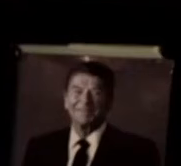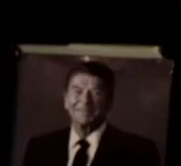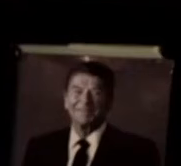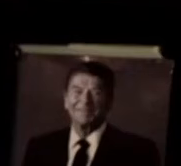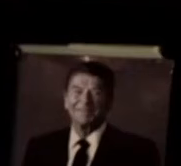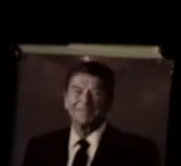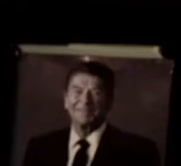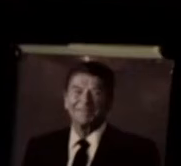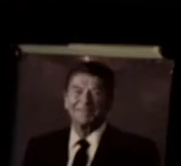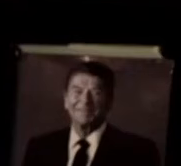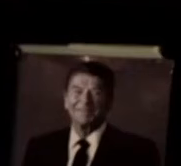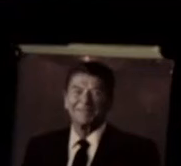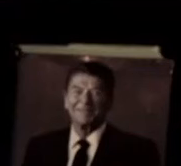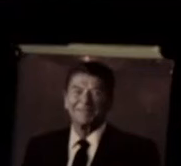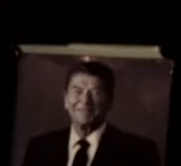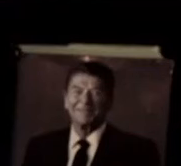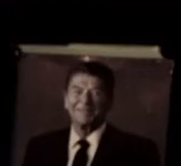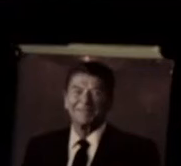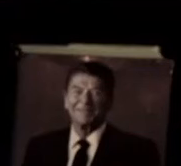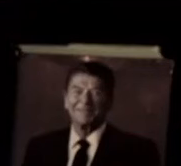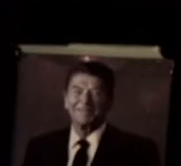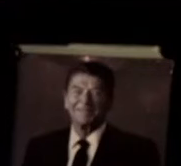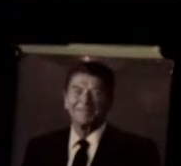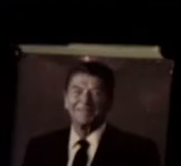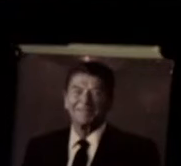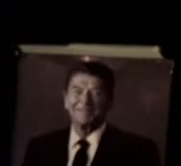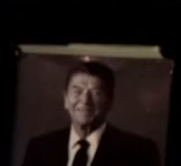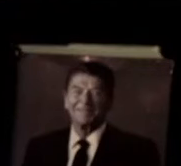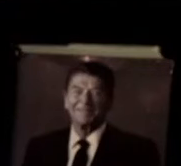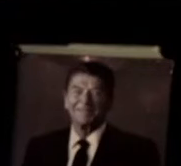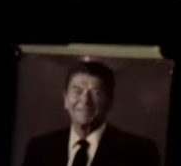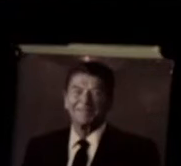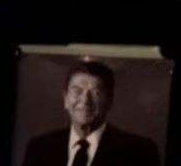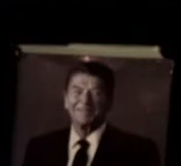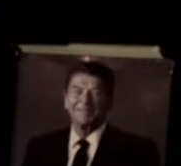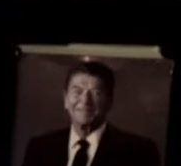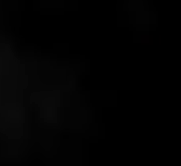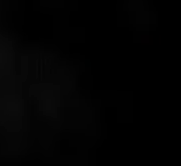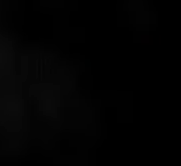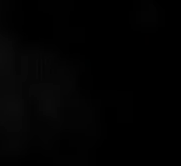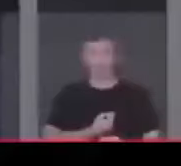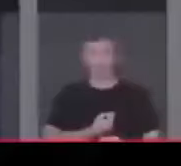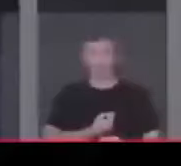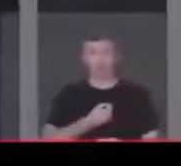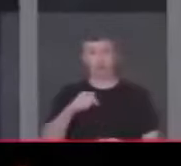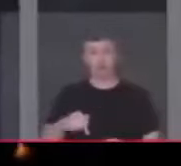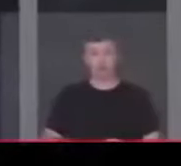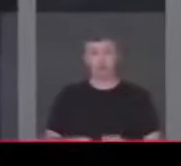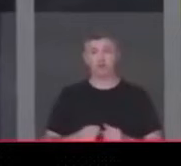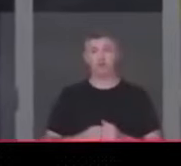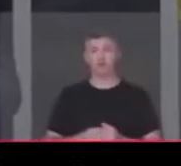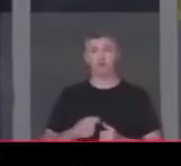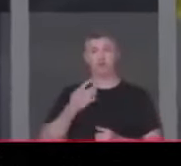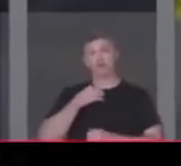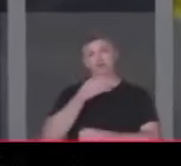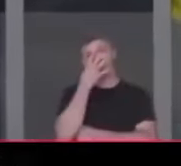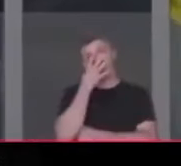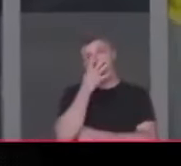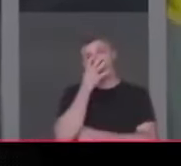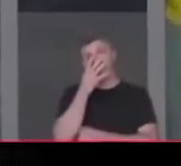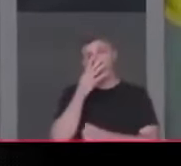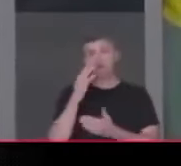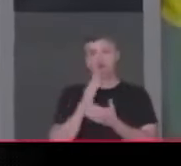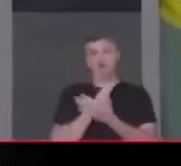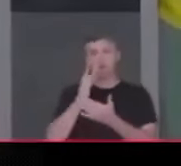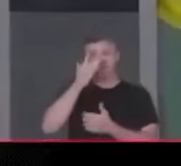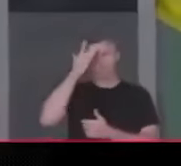brasileiro. Vamos lá, pessoal, prepare-se, porque você vai gostar muito do que você vai ouvir hoje. Vamos lá. Assisti